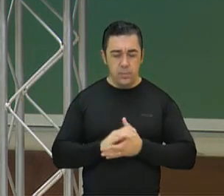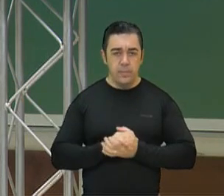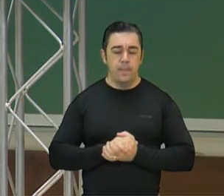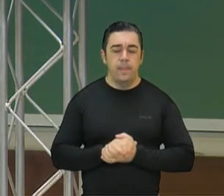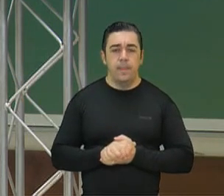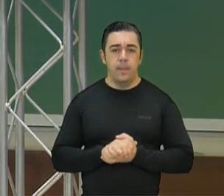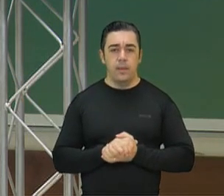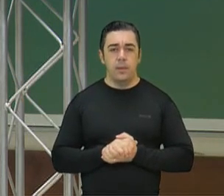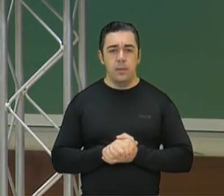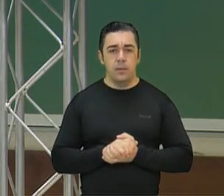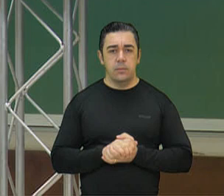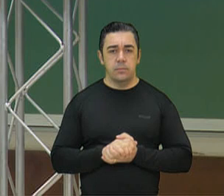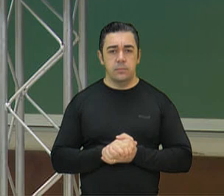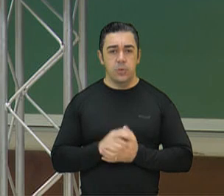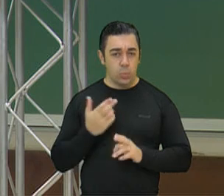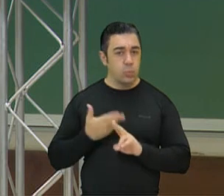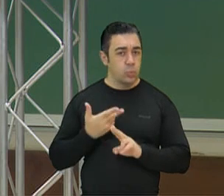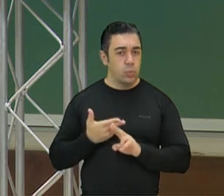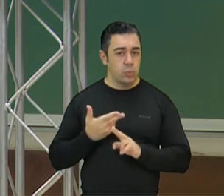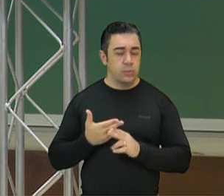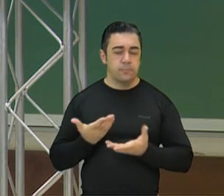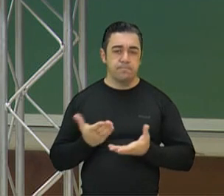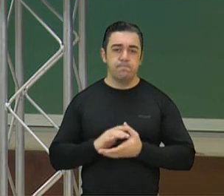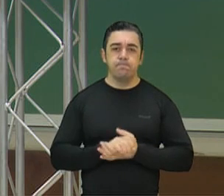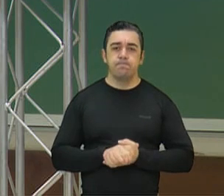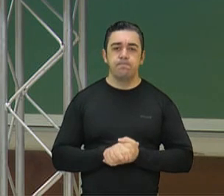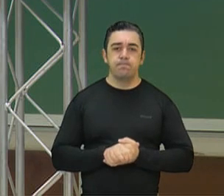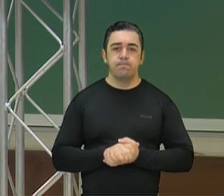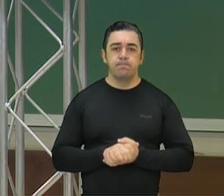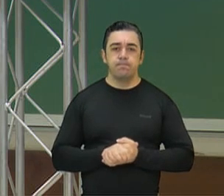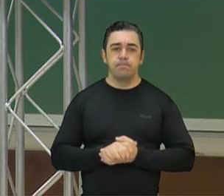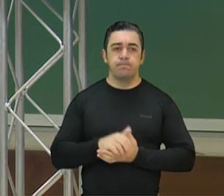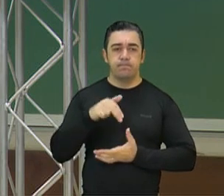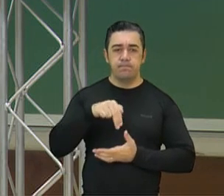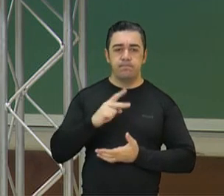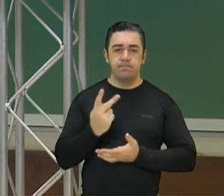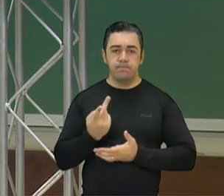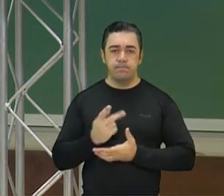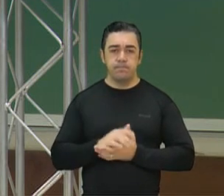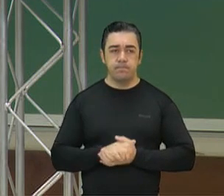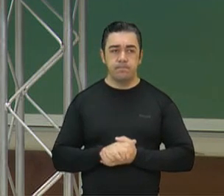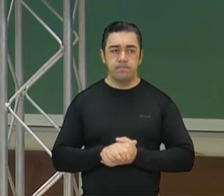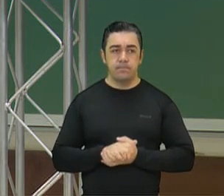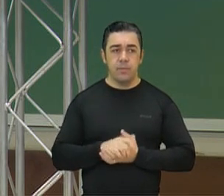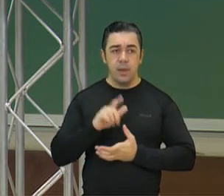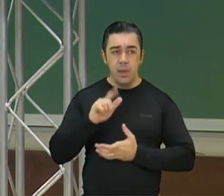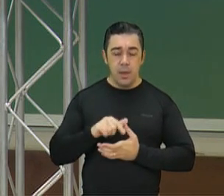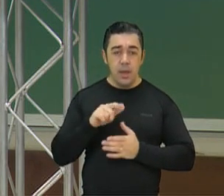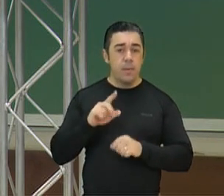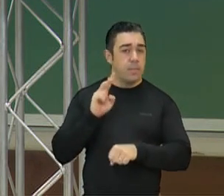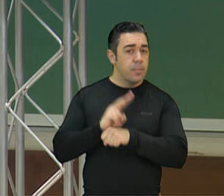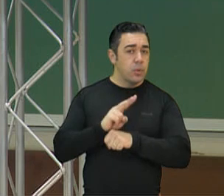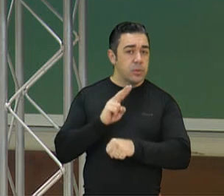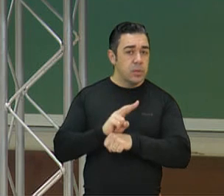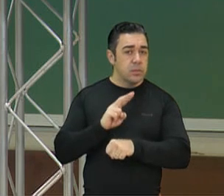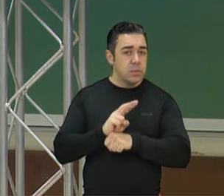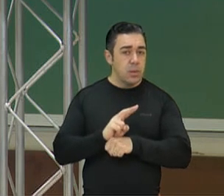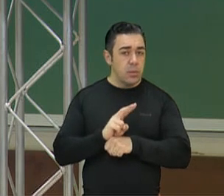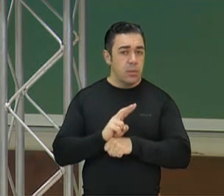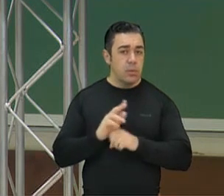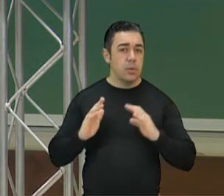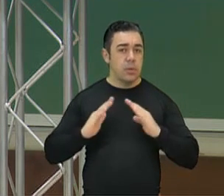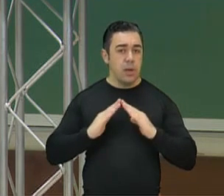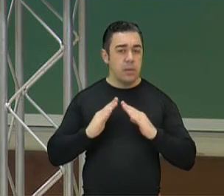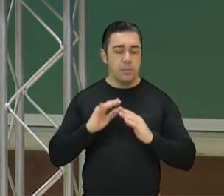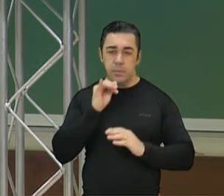Então, é muito utilizado também aqui, esses NHs. São equipamentos de proteção, tá?